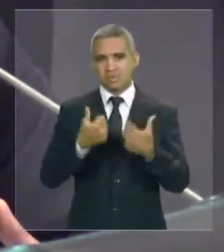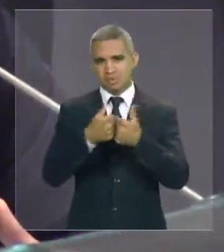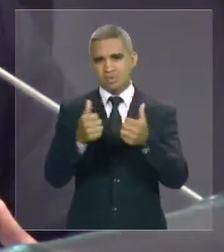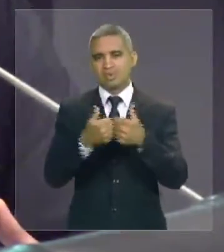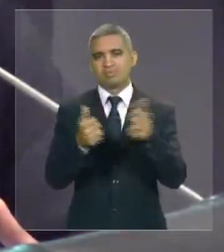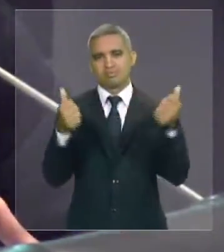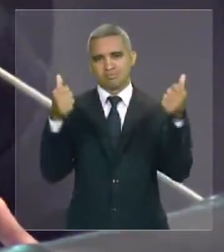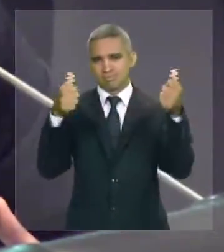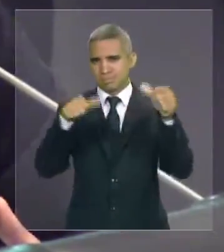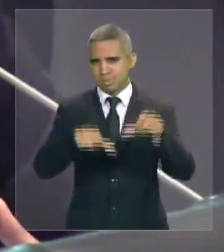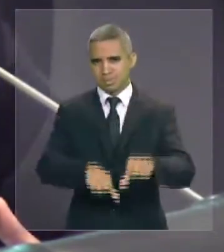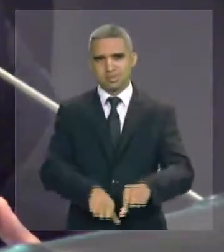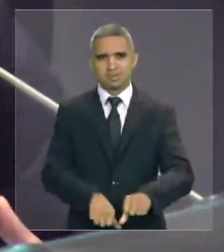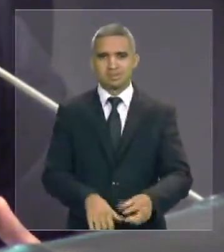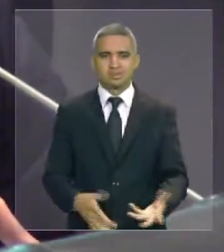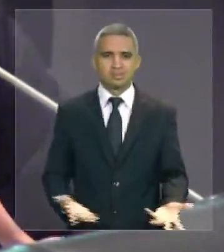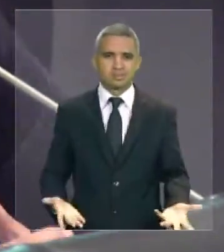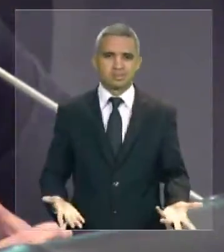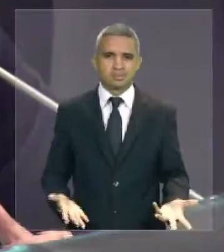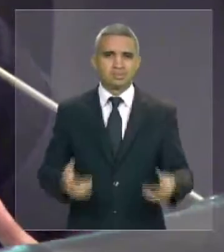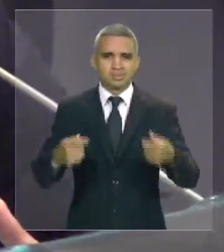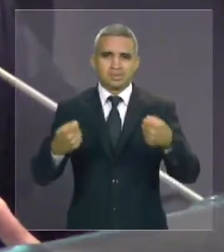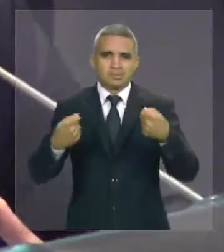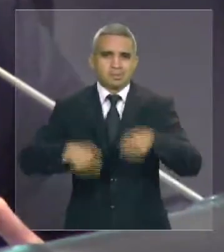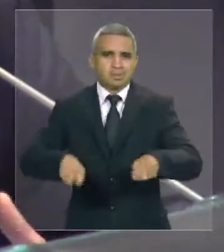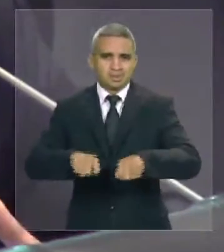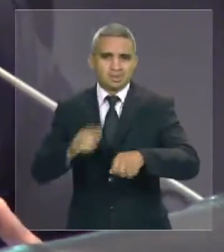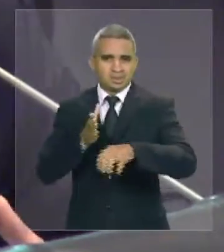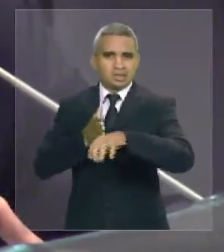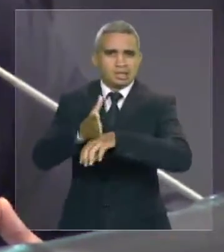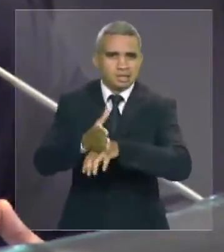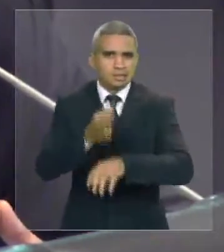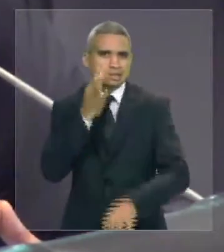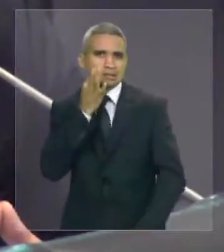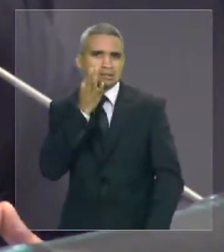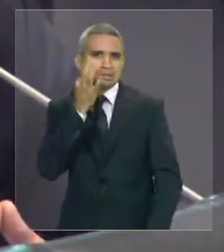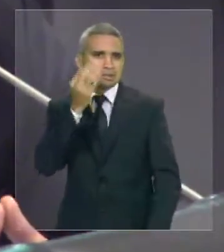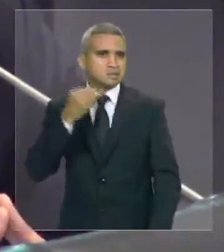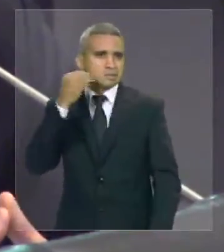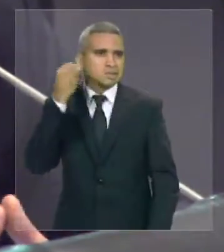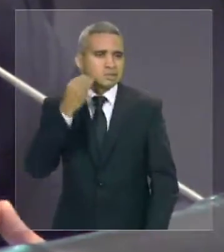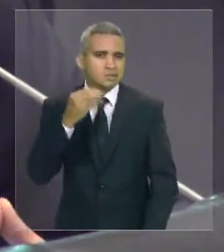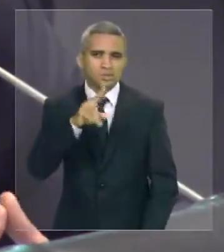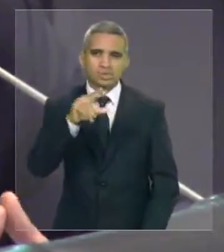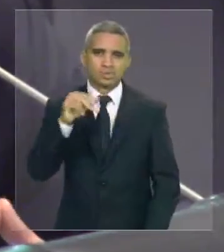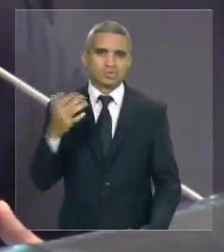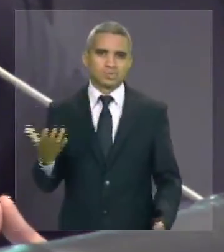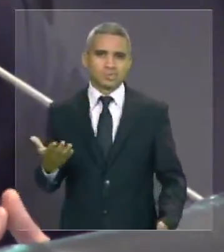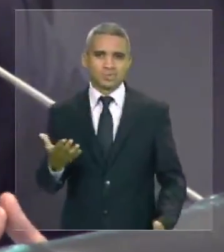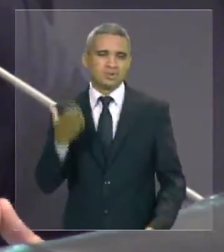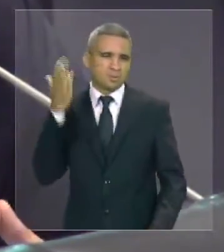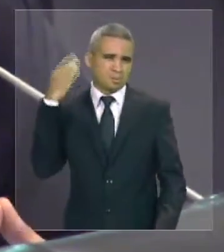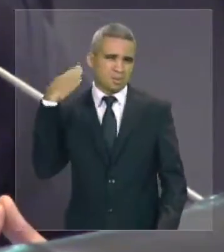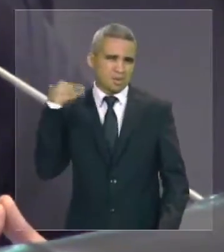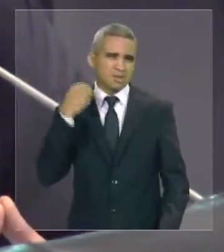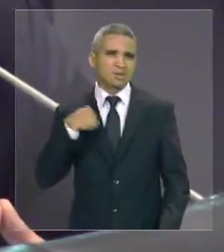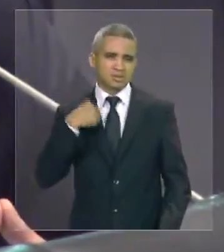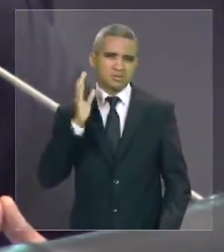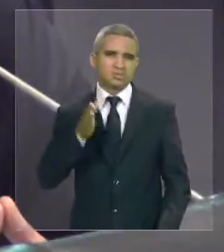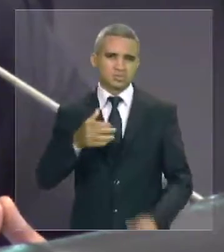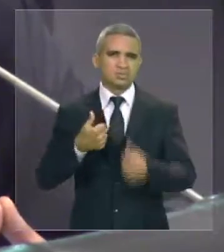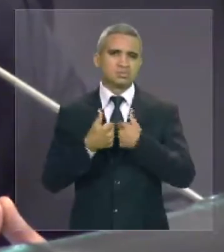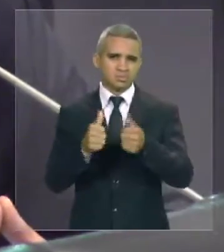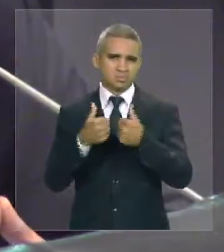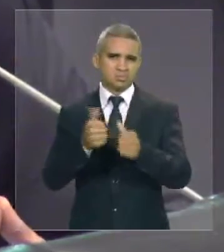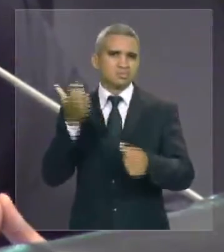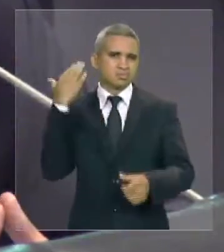gente entrar no ônibus para saber a realidade. Eu já andei muito de ônibus, né? E numa